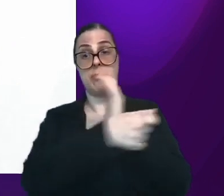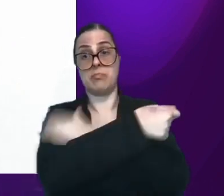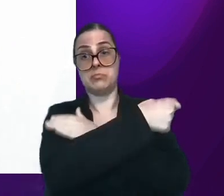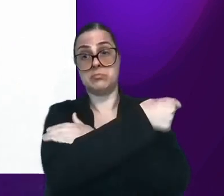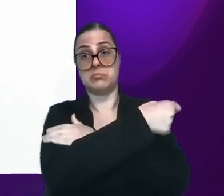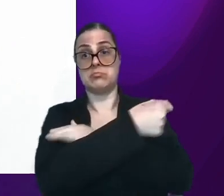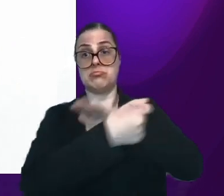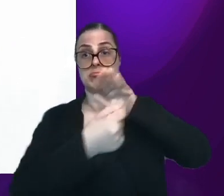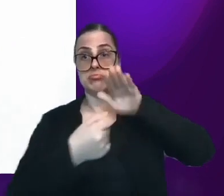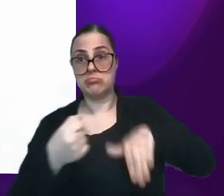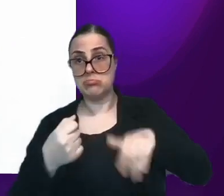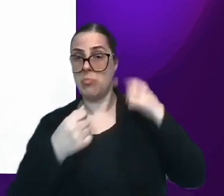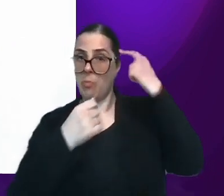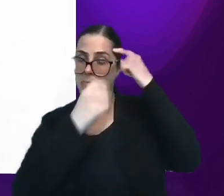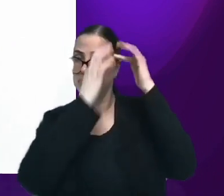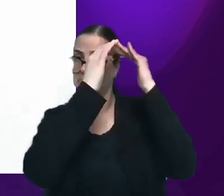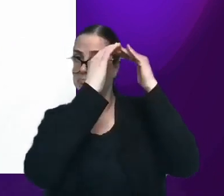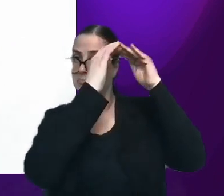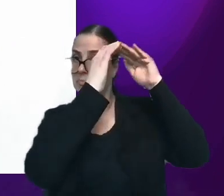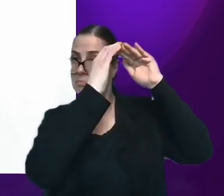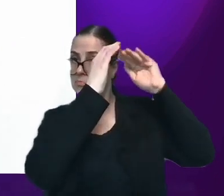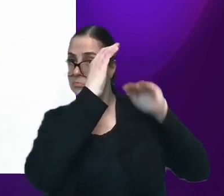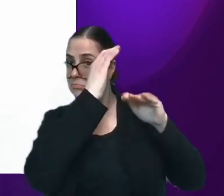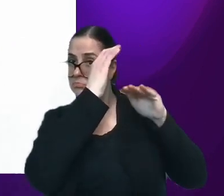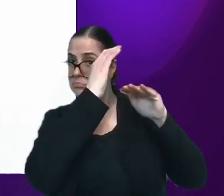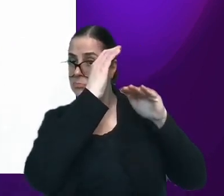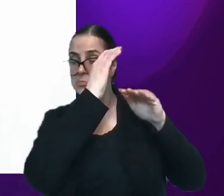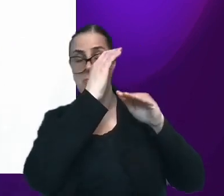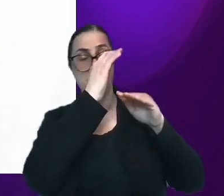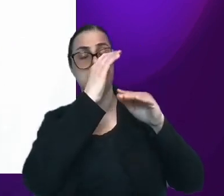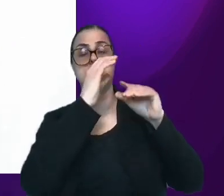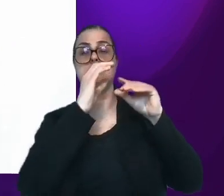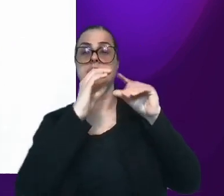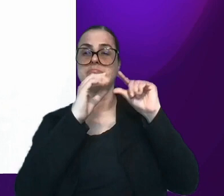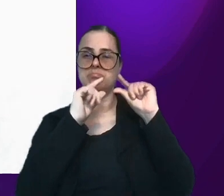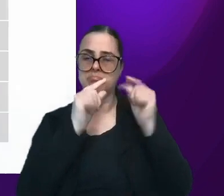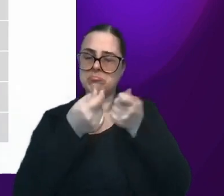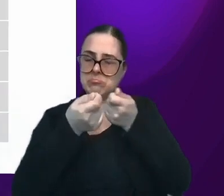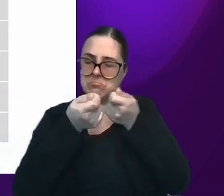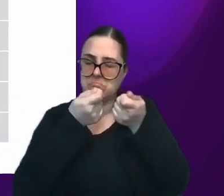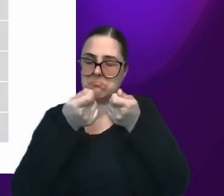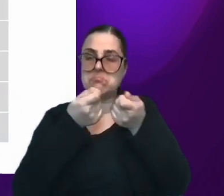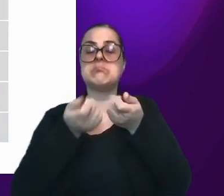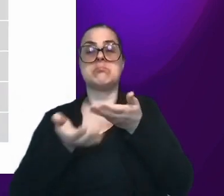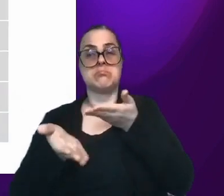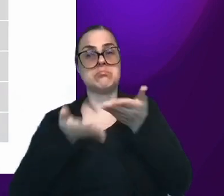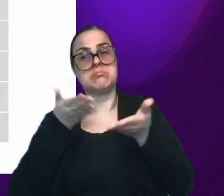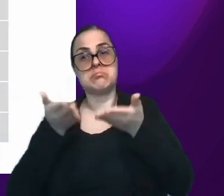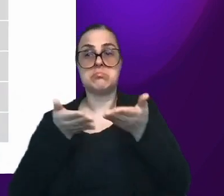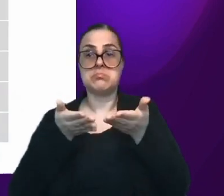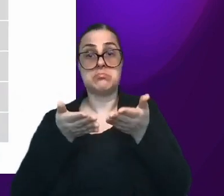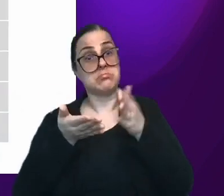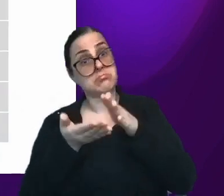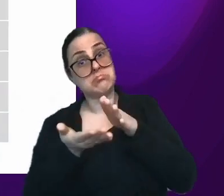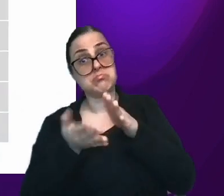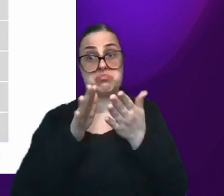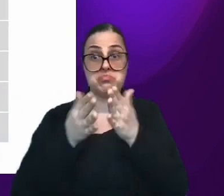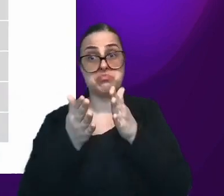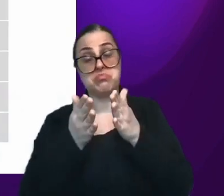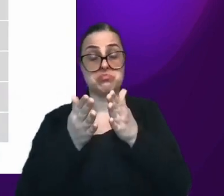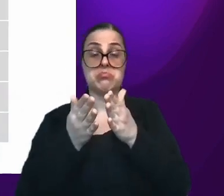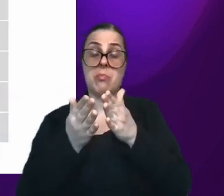a tendência a não aumento de pressão intracraniana. A terapia estendida ficaria aí no meio do caminho. Quando a gente avalia